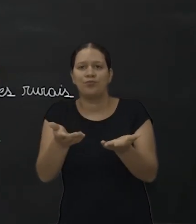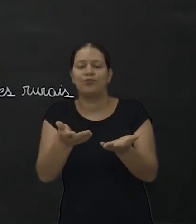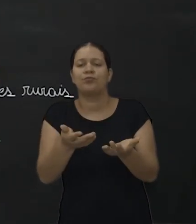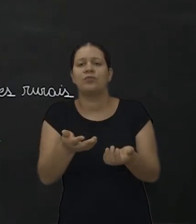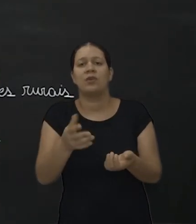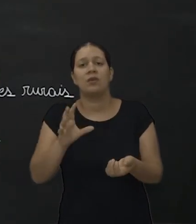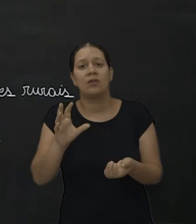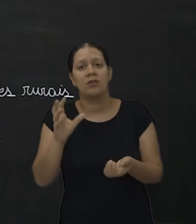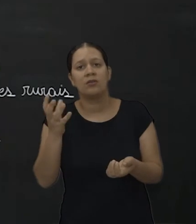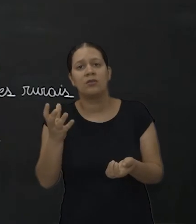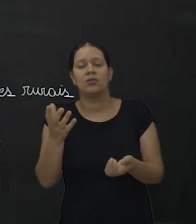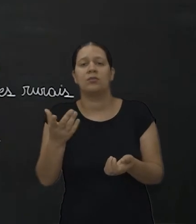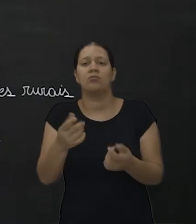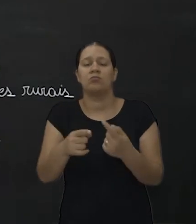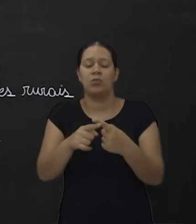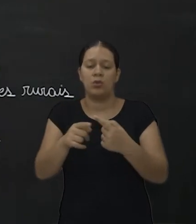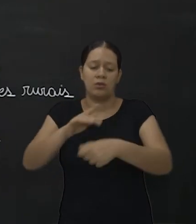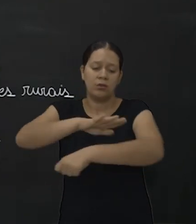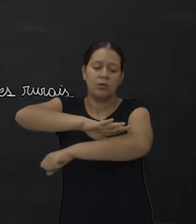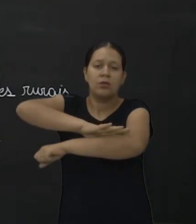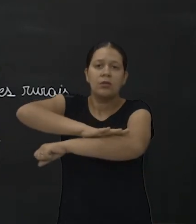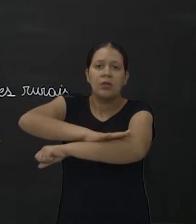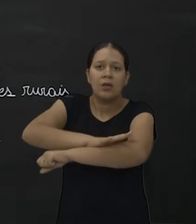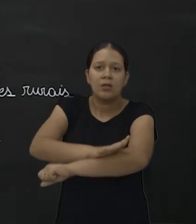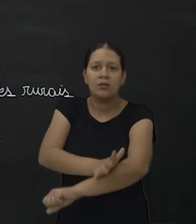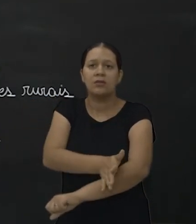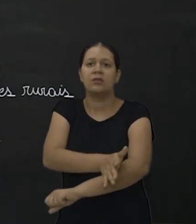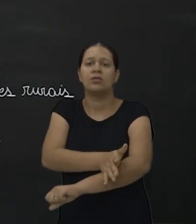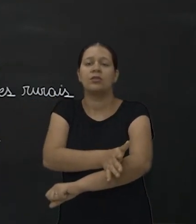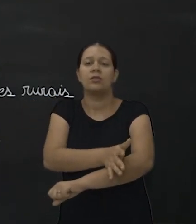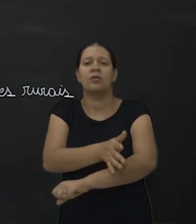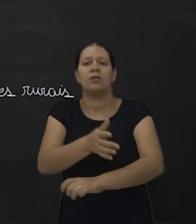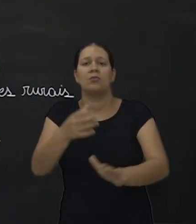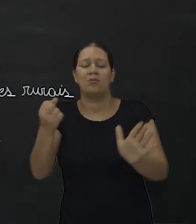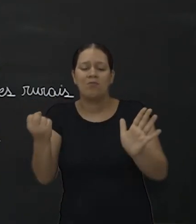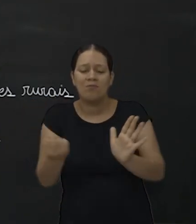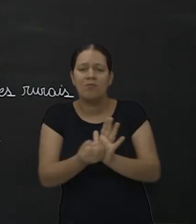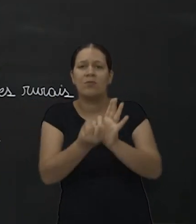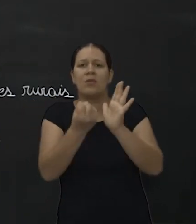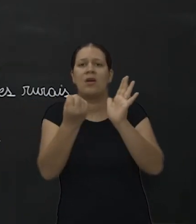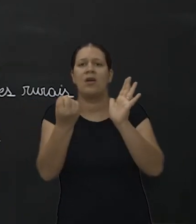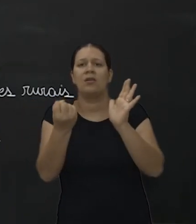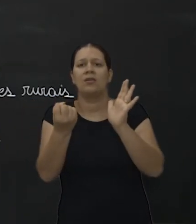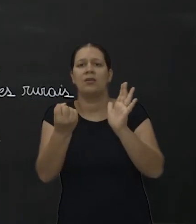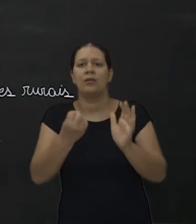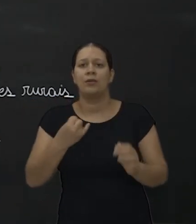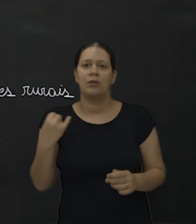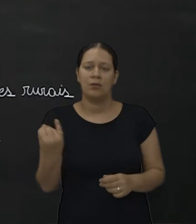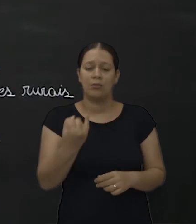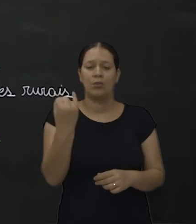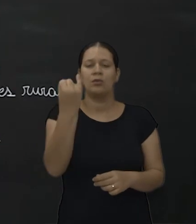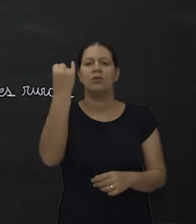assumiu contornos racistas ao longo da nossa história, ela é uma marca muito importante da história